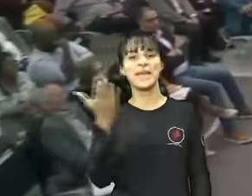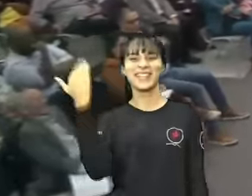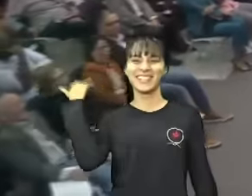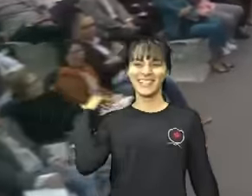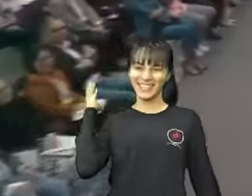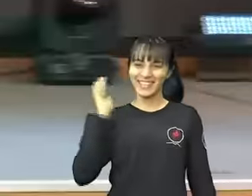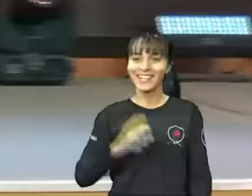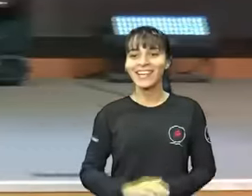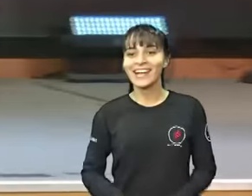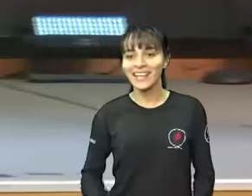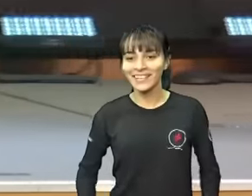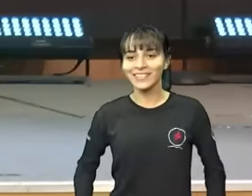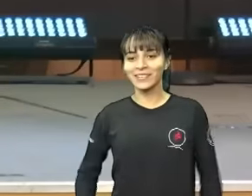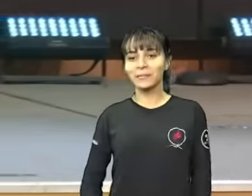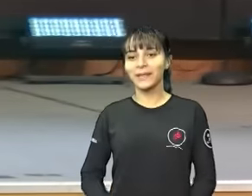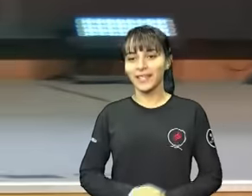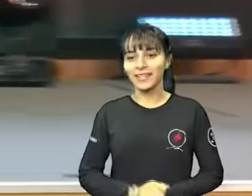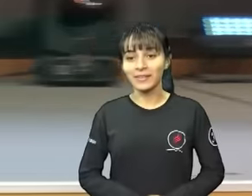dizendo né